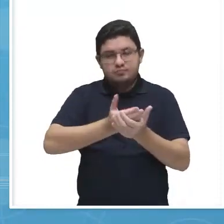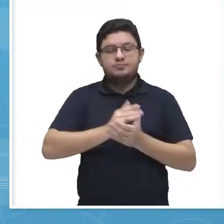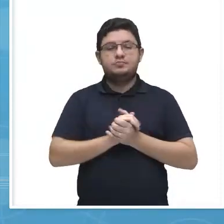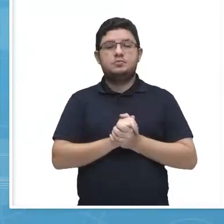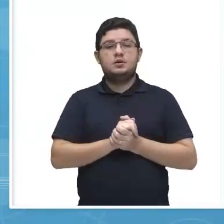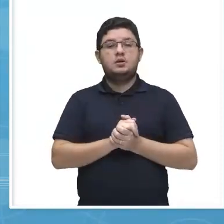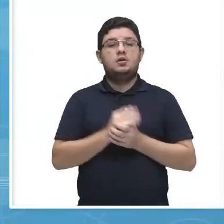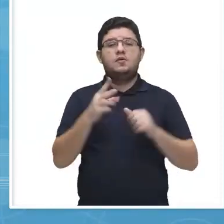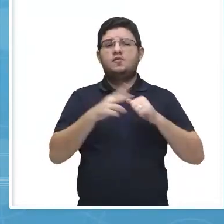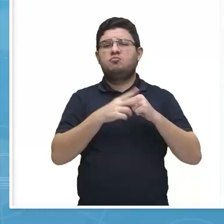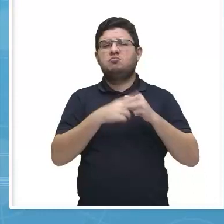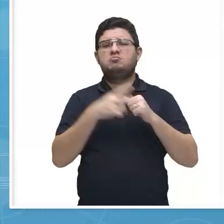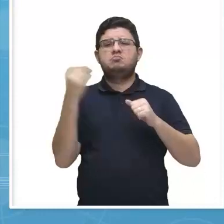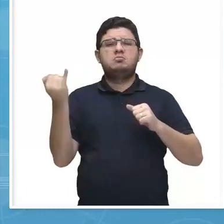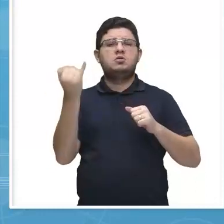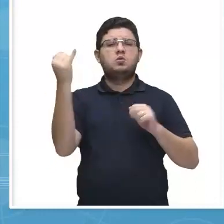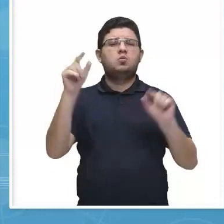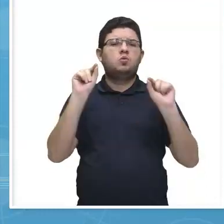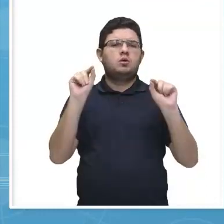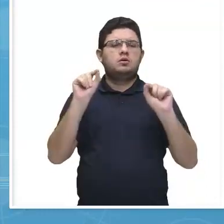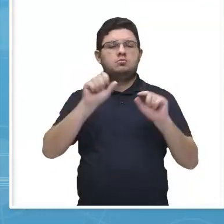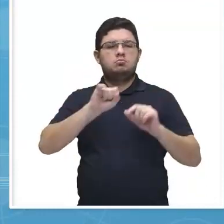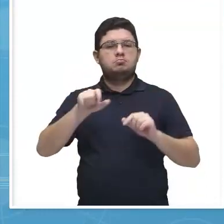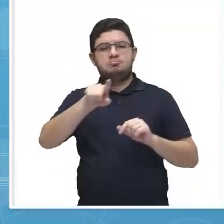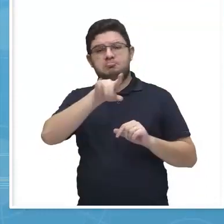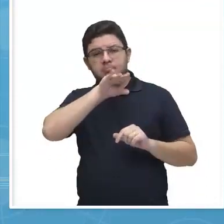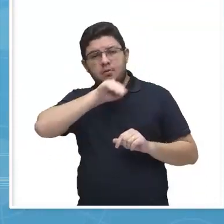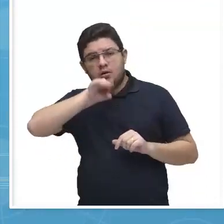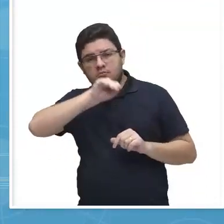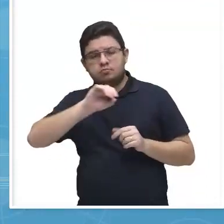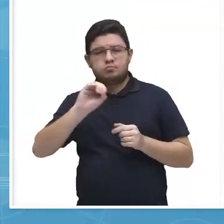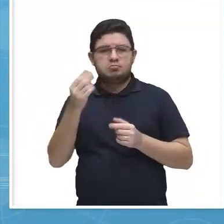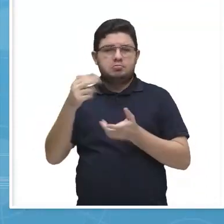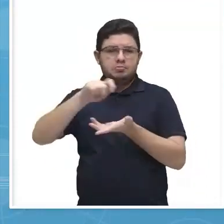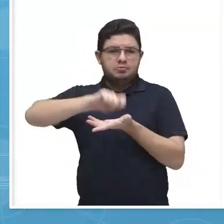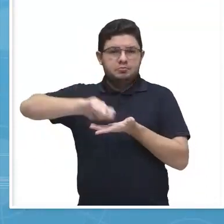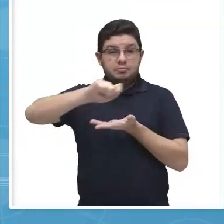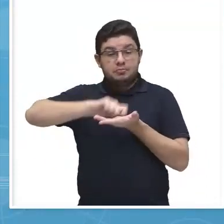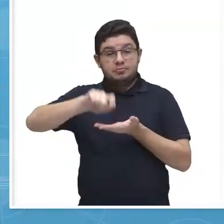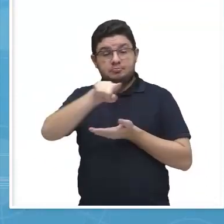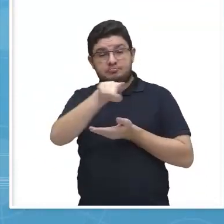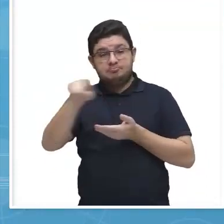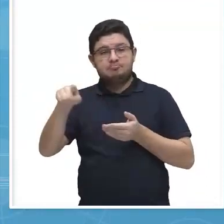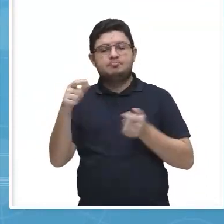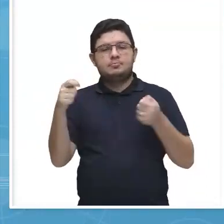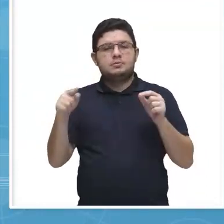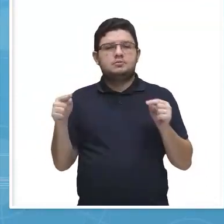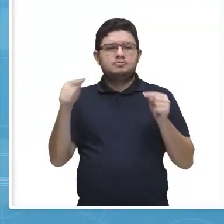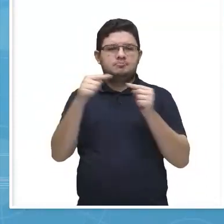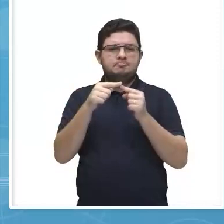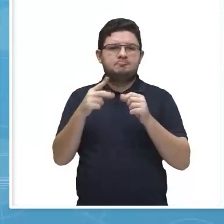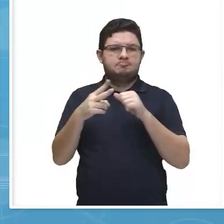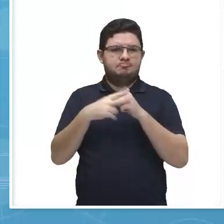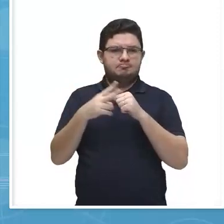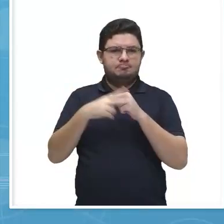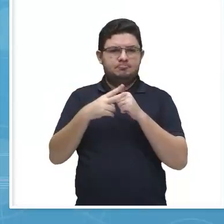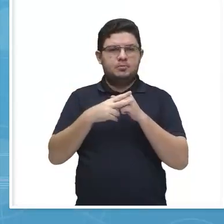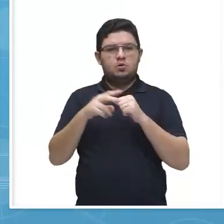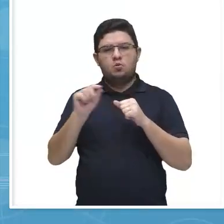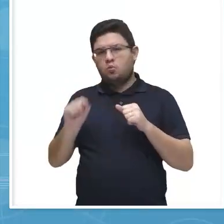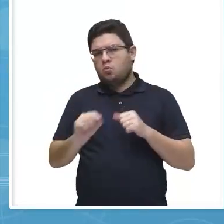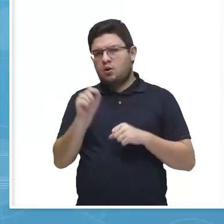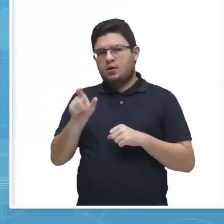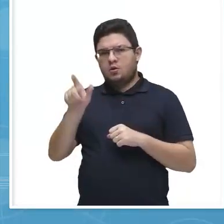falando ou escrevendo, você precisa, por exemplo, fazer a concordância verbal, concordar com o sujeito